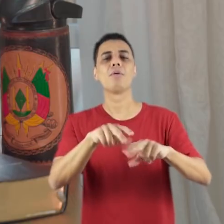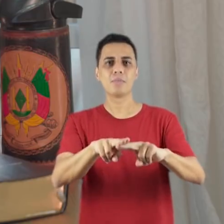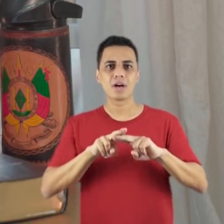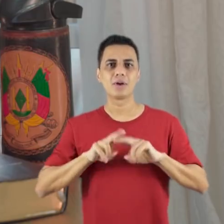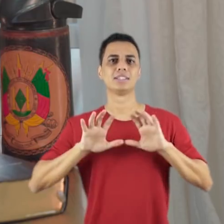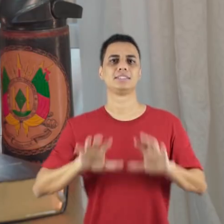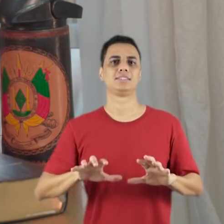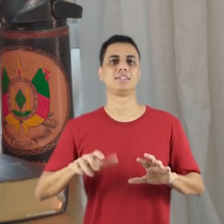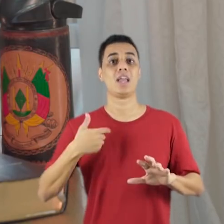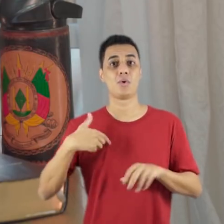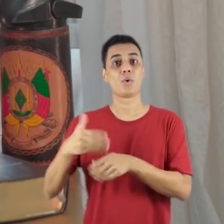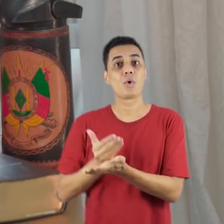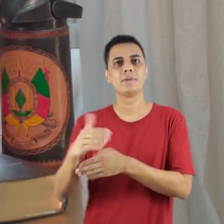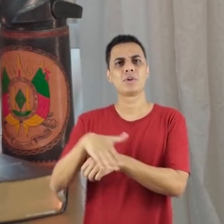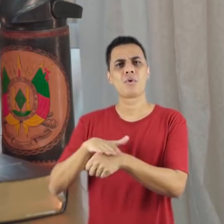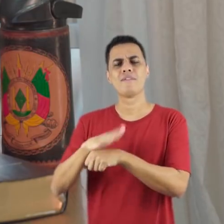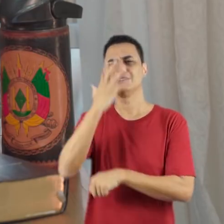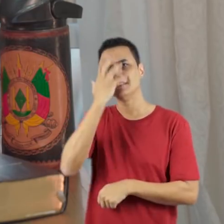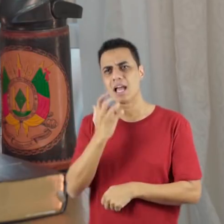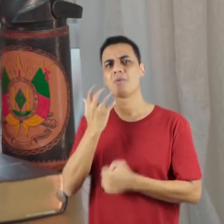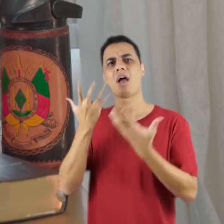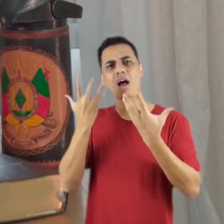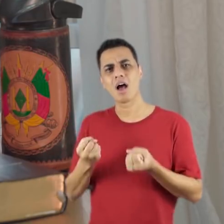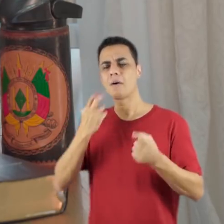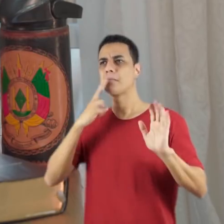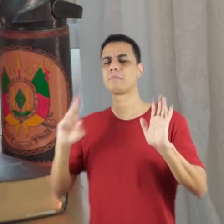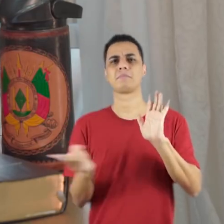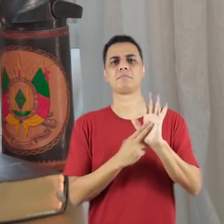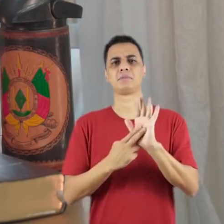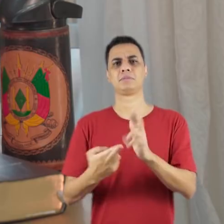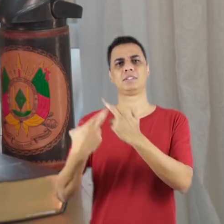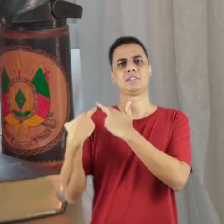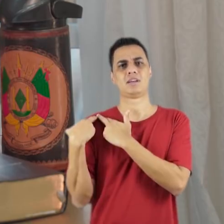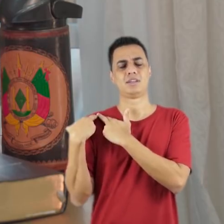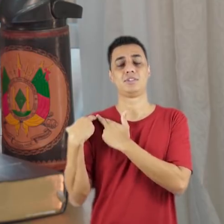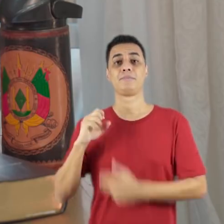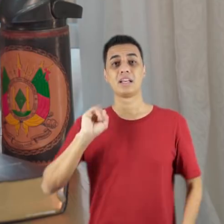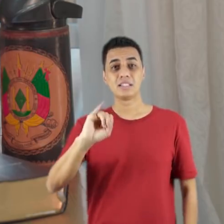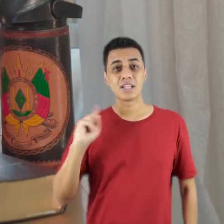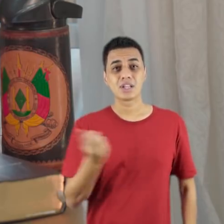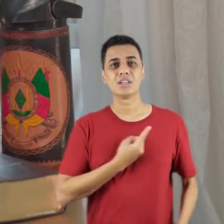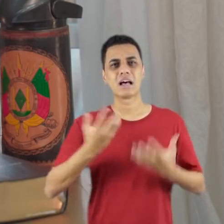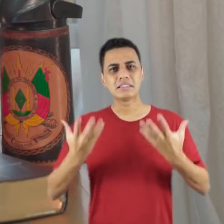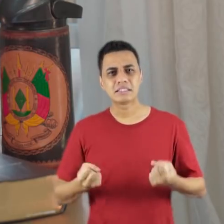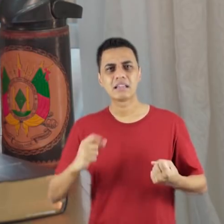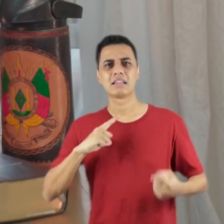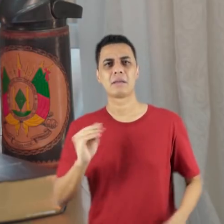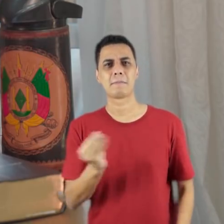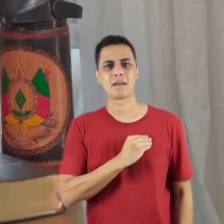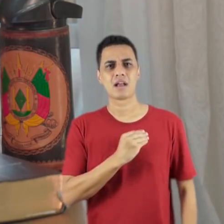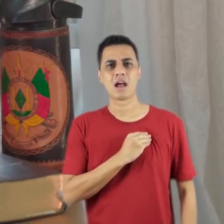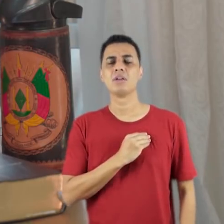vida e propósito, ficando para a conversa séria e assumindo a responsabilidade. Ou seja, quando nós admitimos o nosso